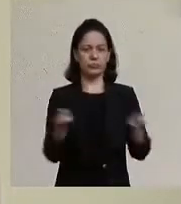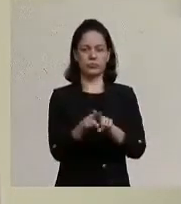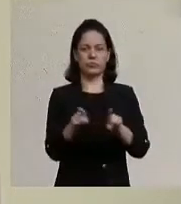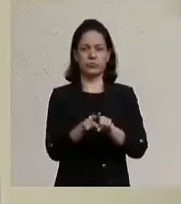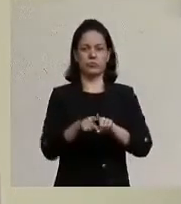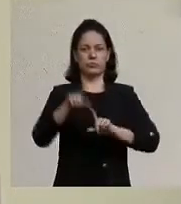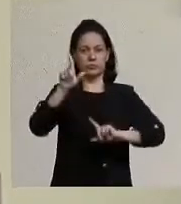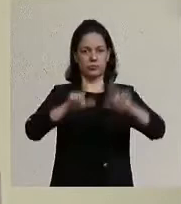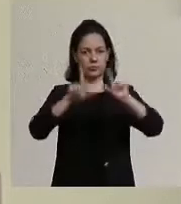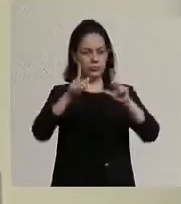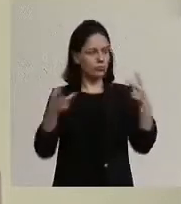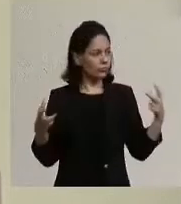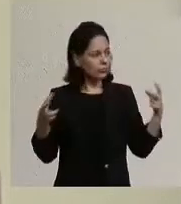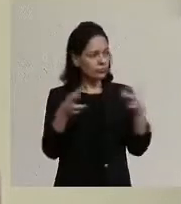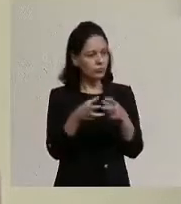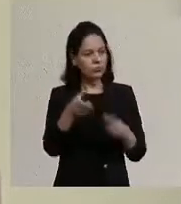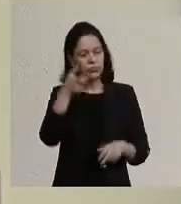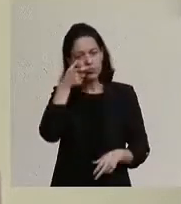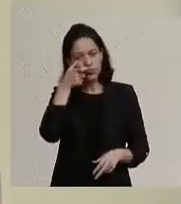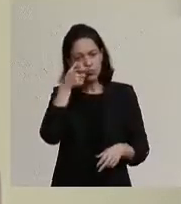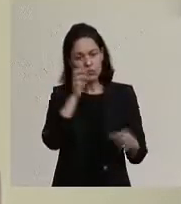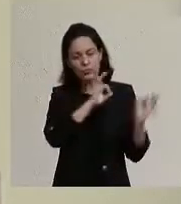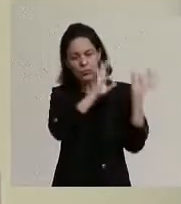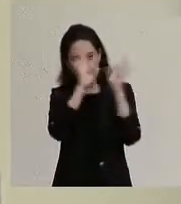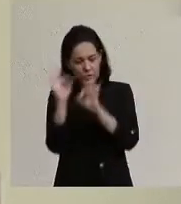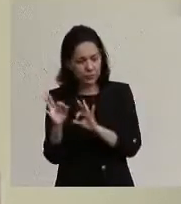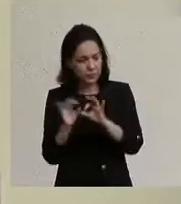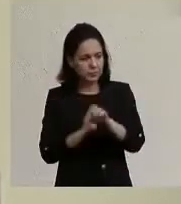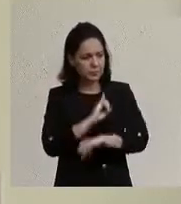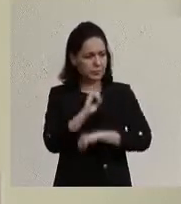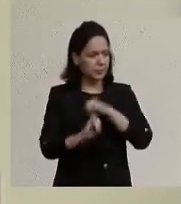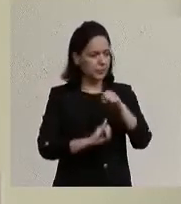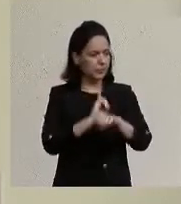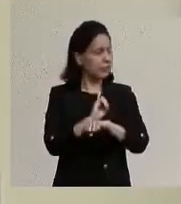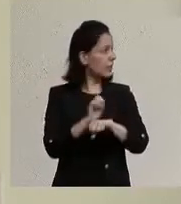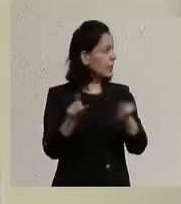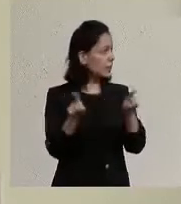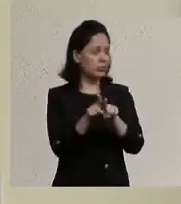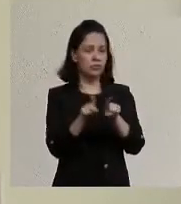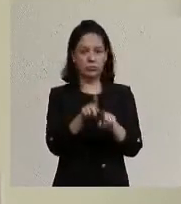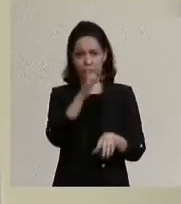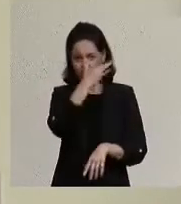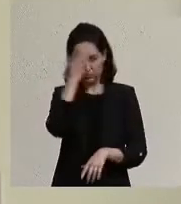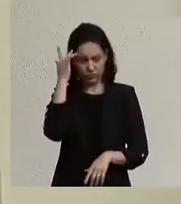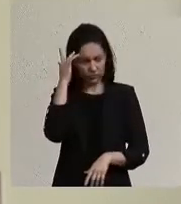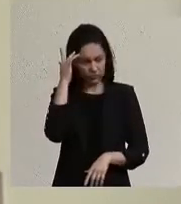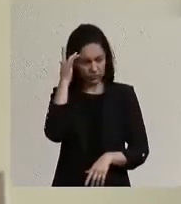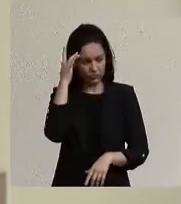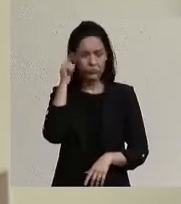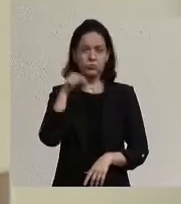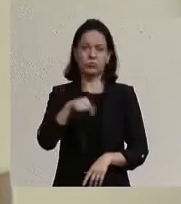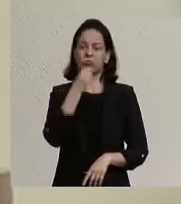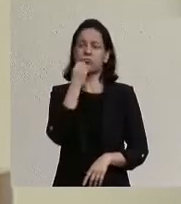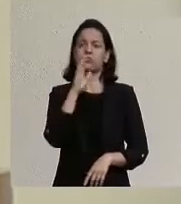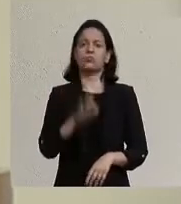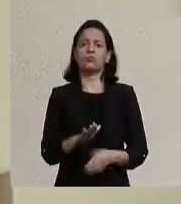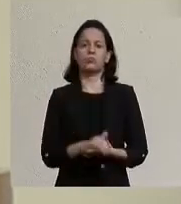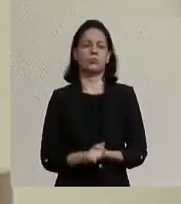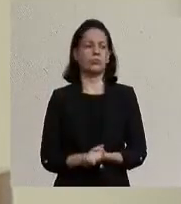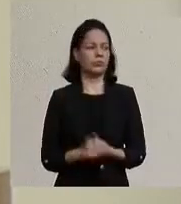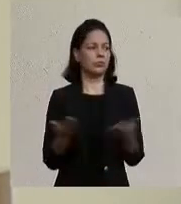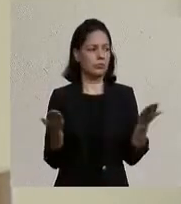nos assiste pela TV Câmara pela internet e o público presente Boa tarde Quero aqui agradecer